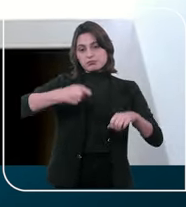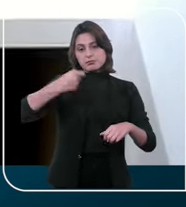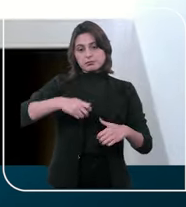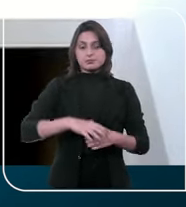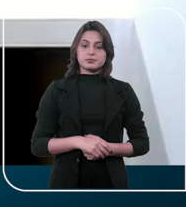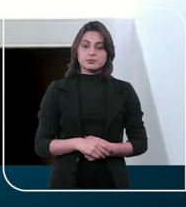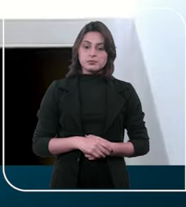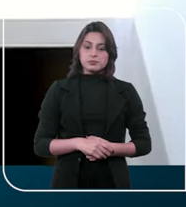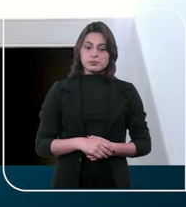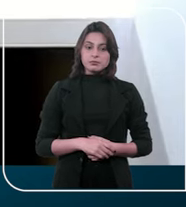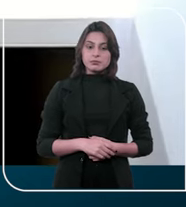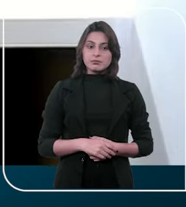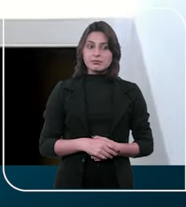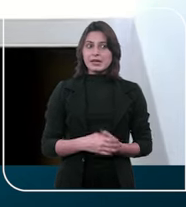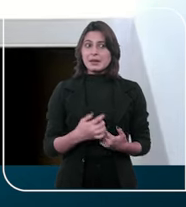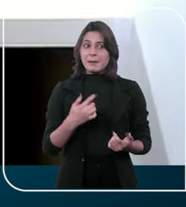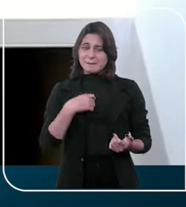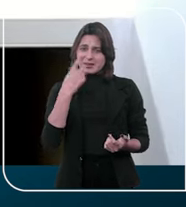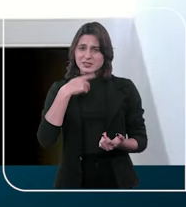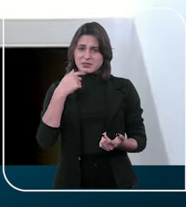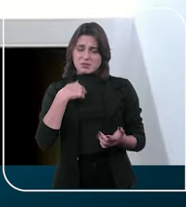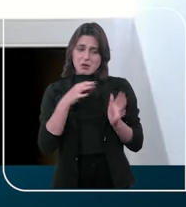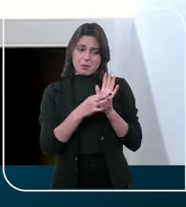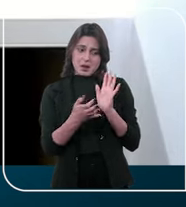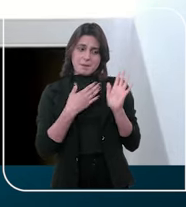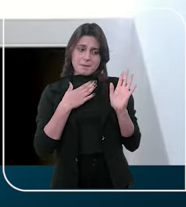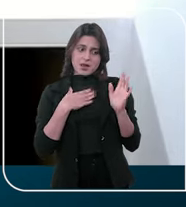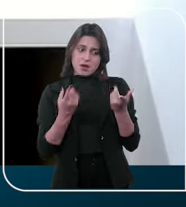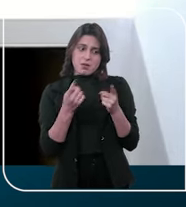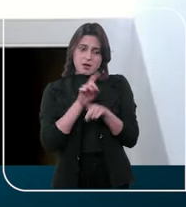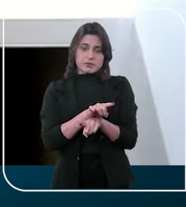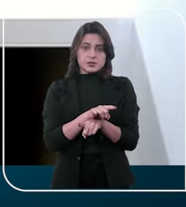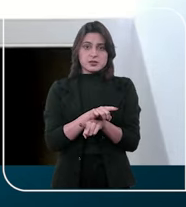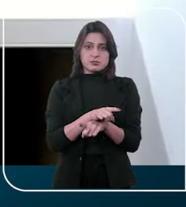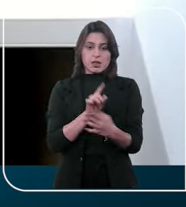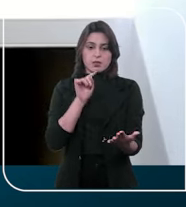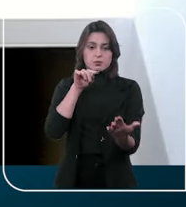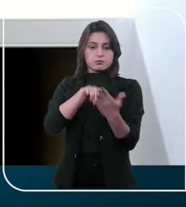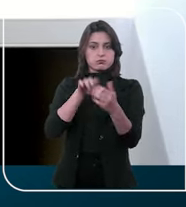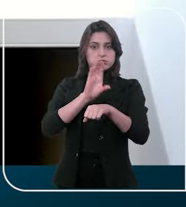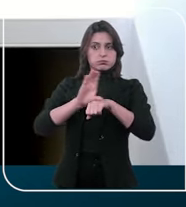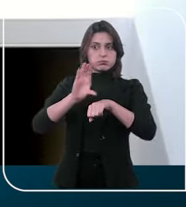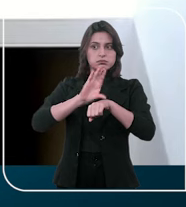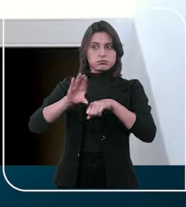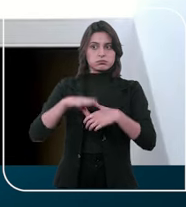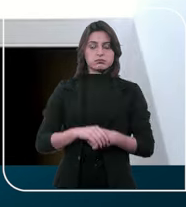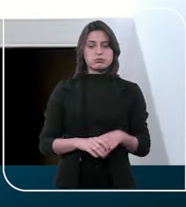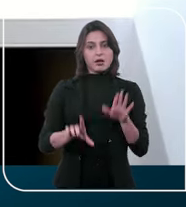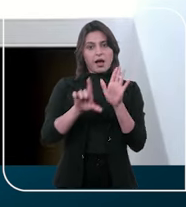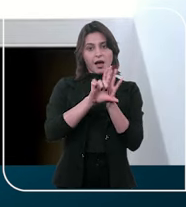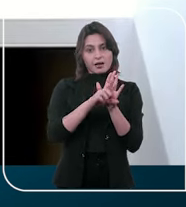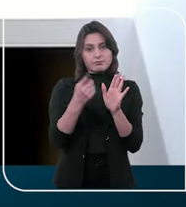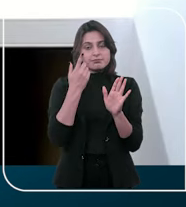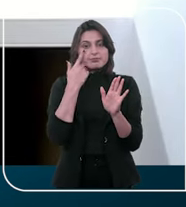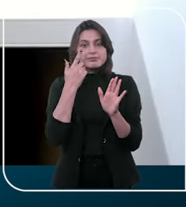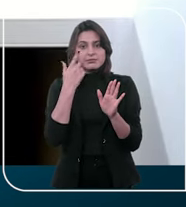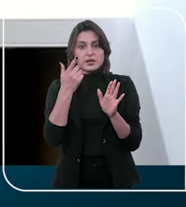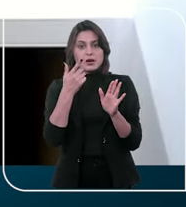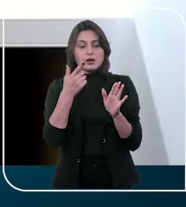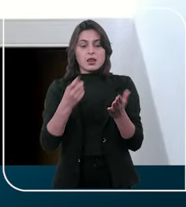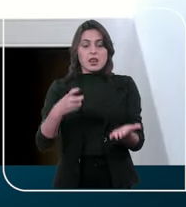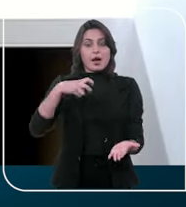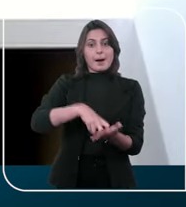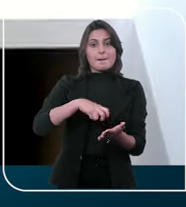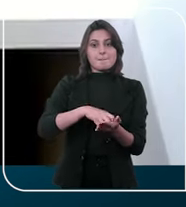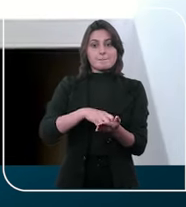do objetivo constitucional. A lei prevê que a partir de penas acima de 15 anos, o juiz pode